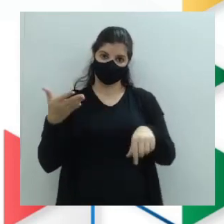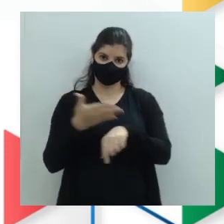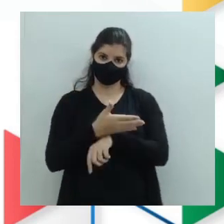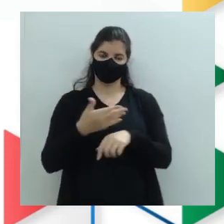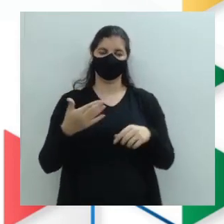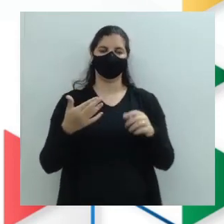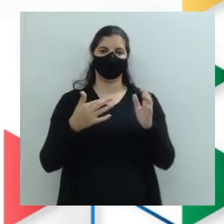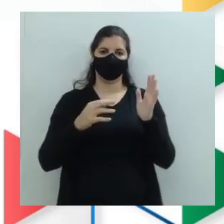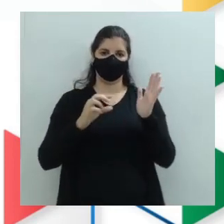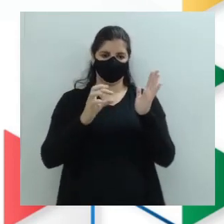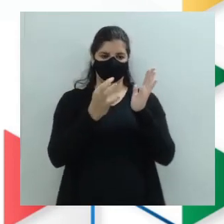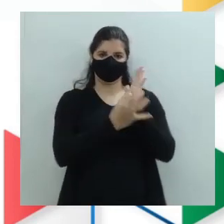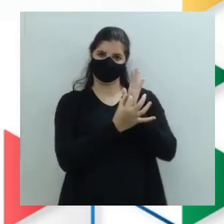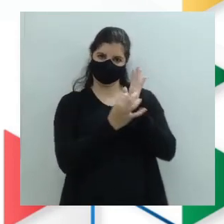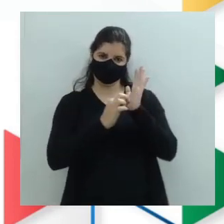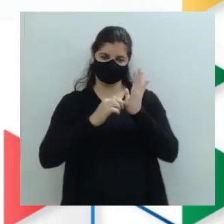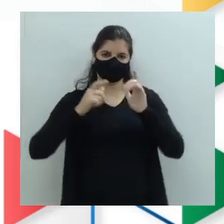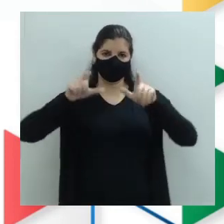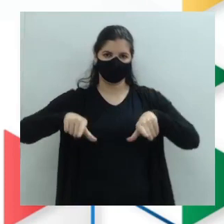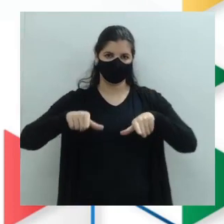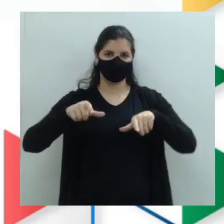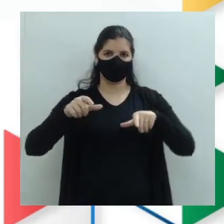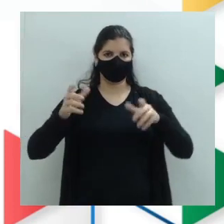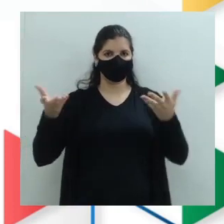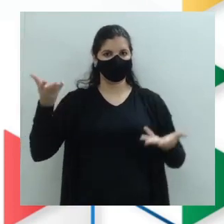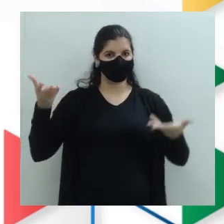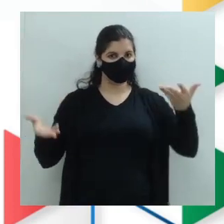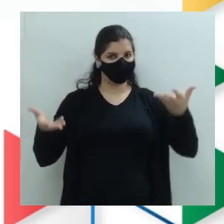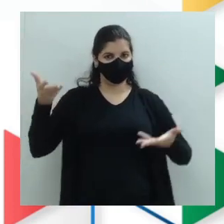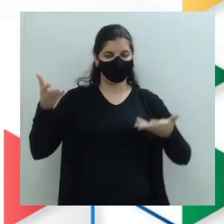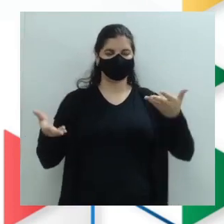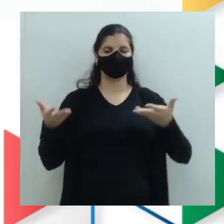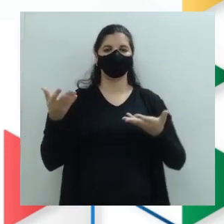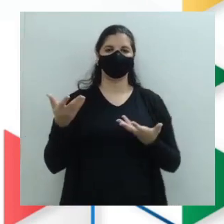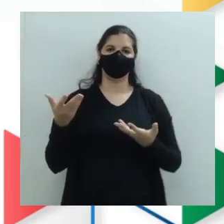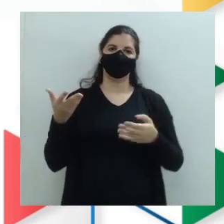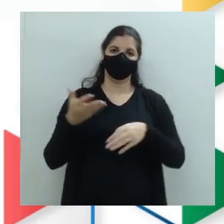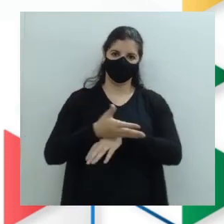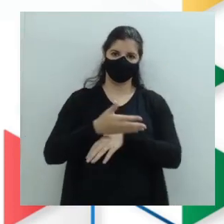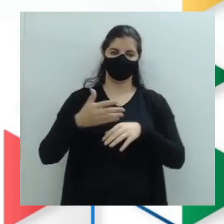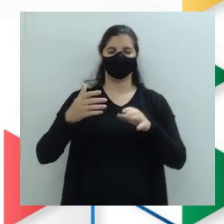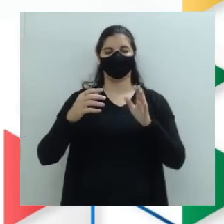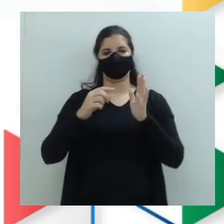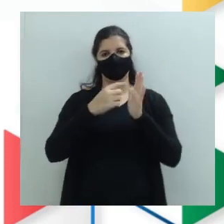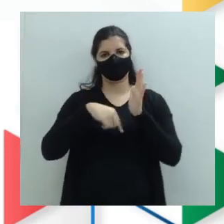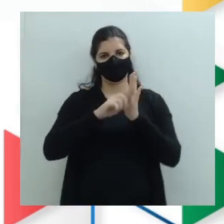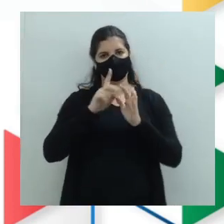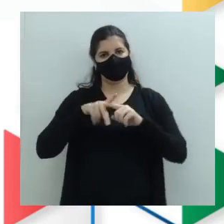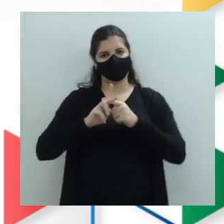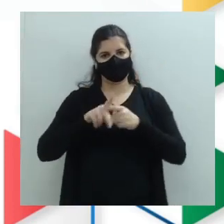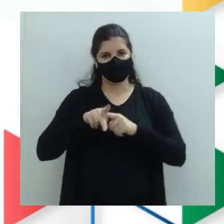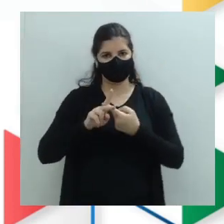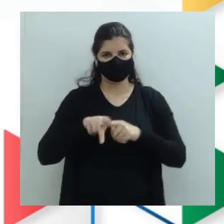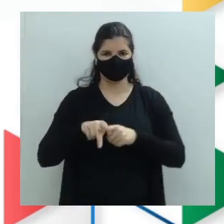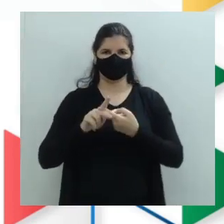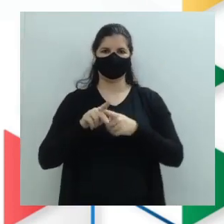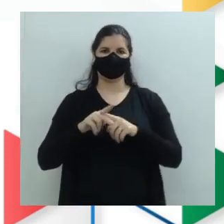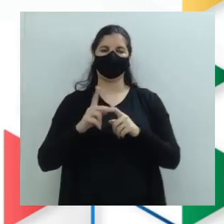rede, em pontos que são intermediários, entradas ali de aparelhos e máquinas, ou